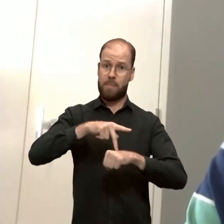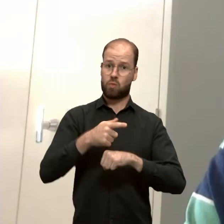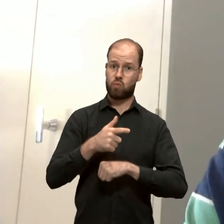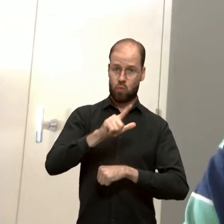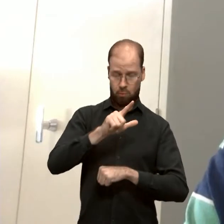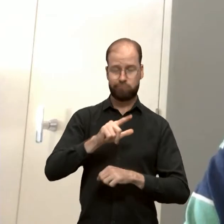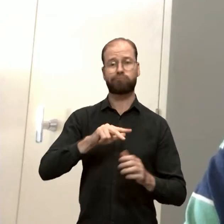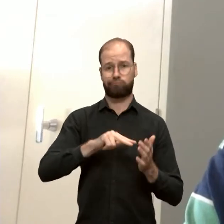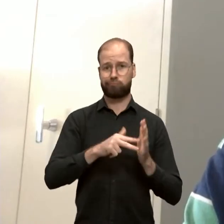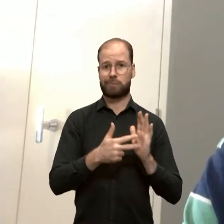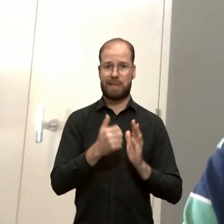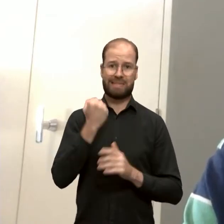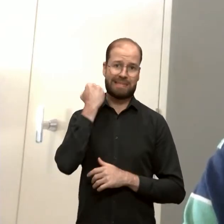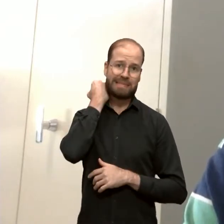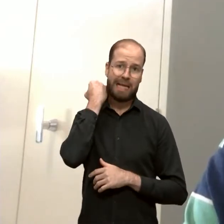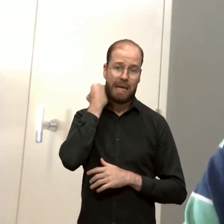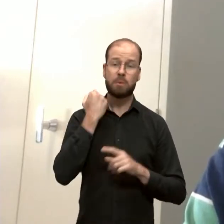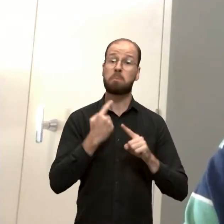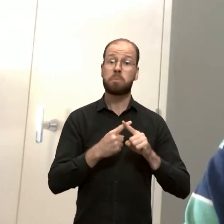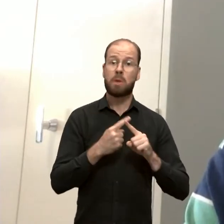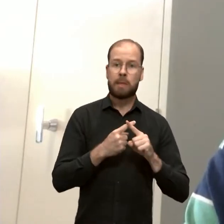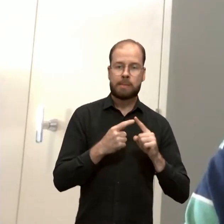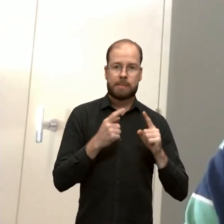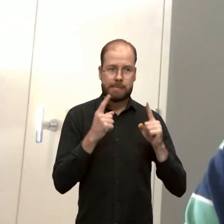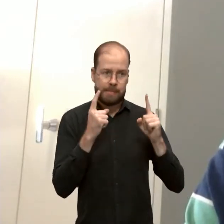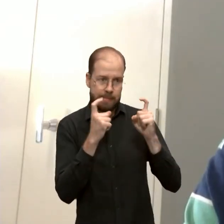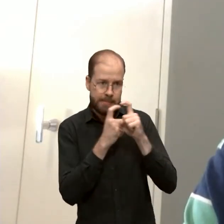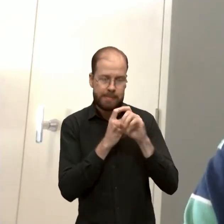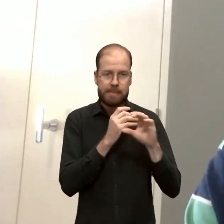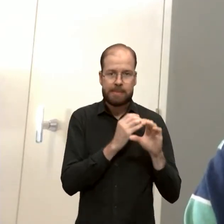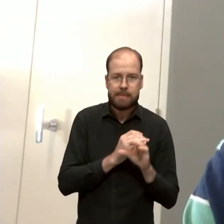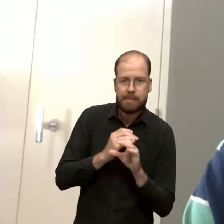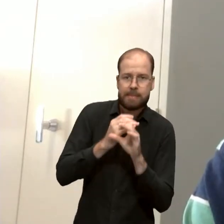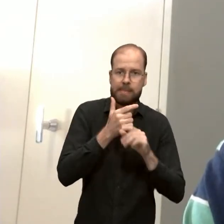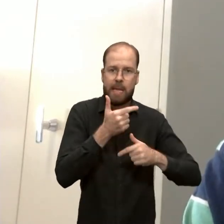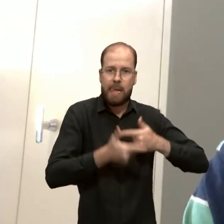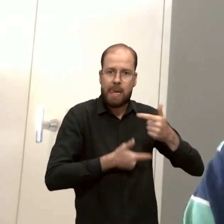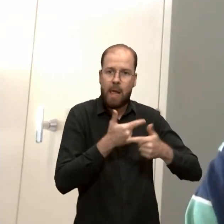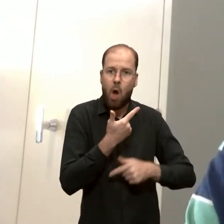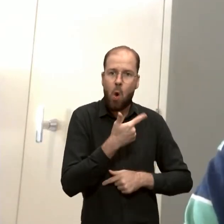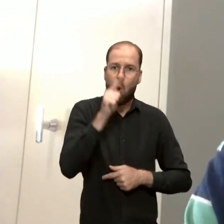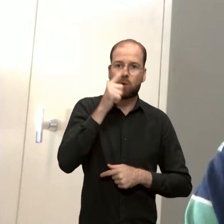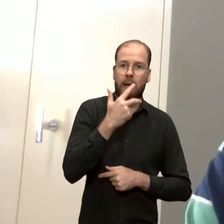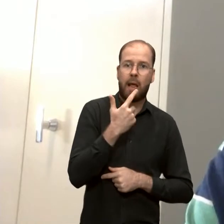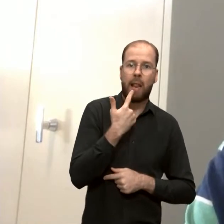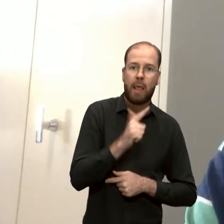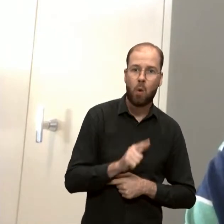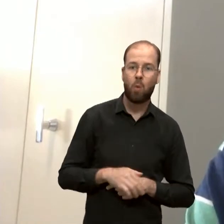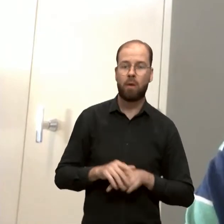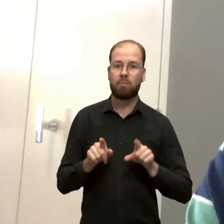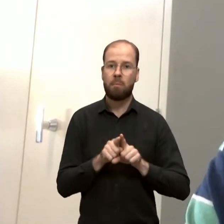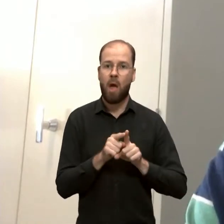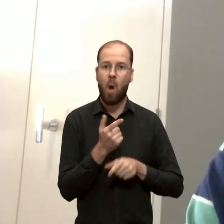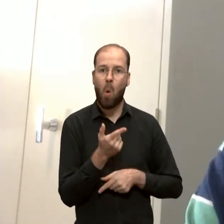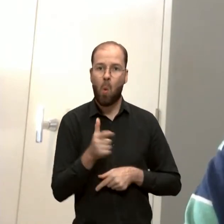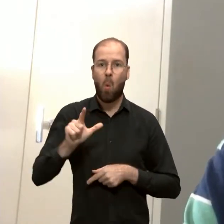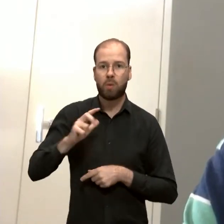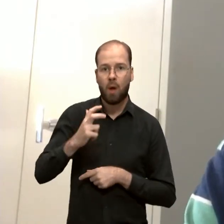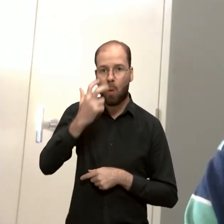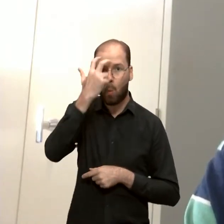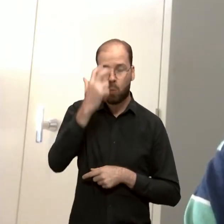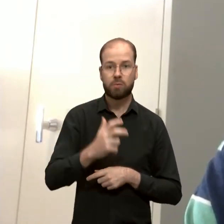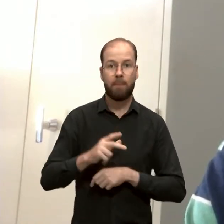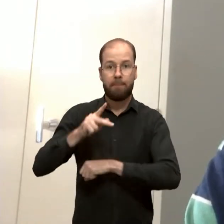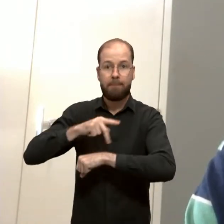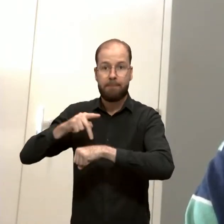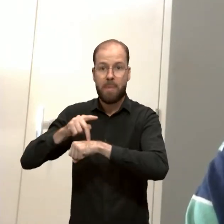se comunicar noutra língua, você tem que ter contato com uma nova cultura, você tem não só com a cultura daquele país, que é a França, é